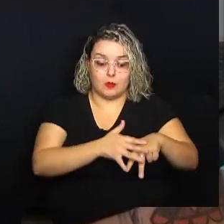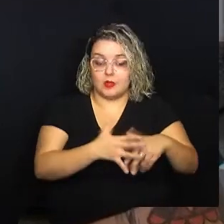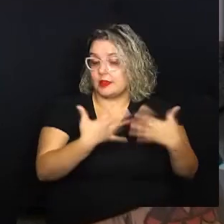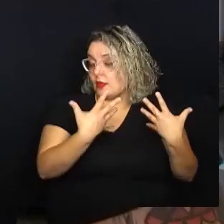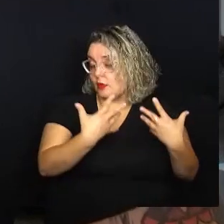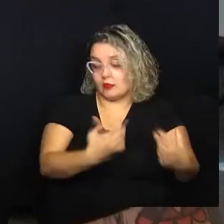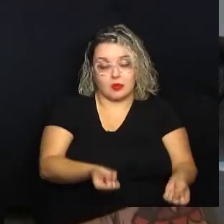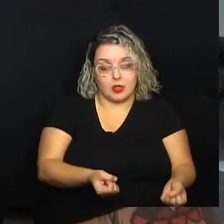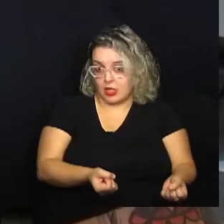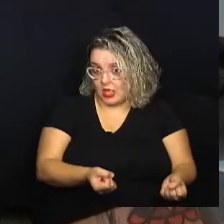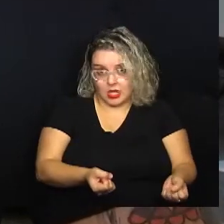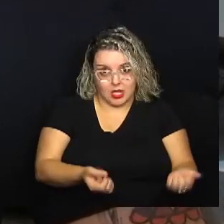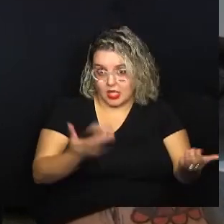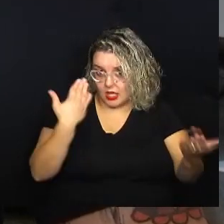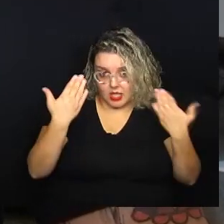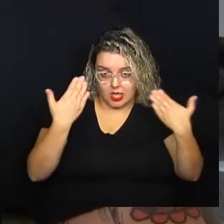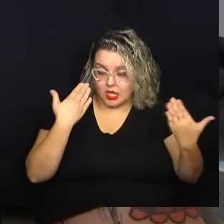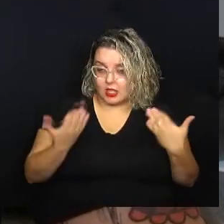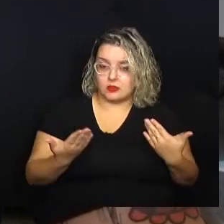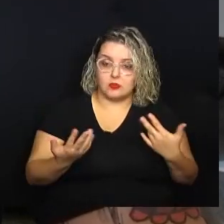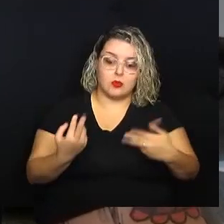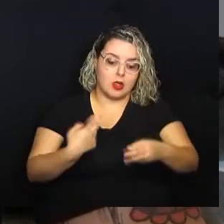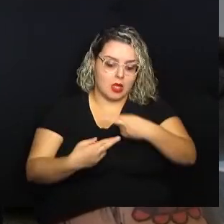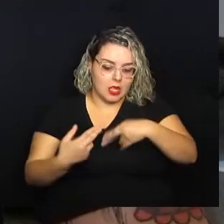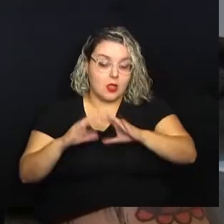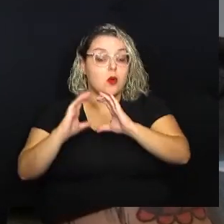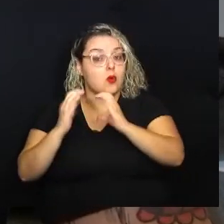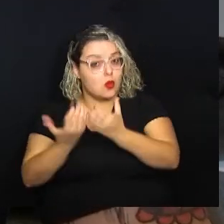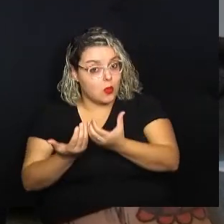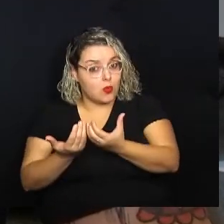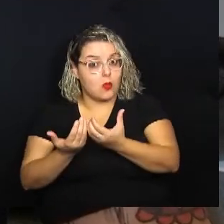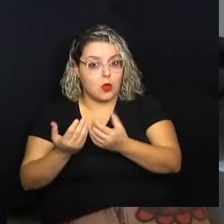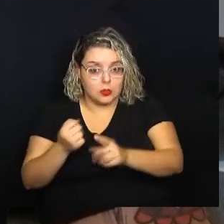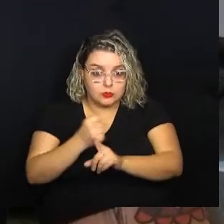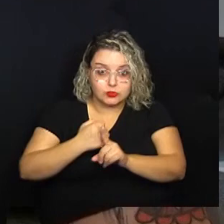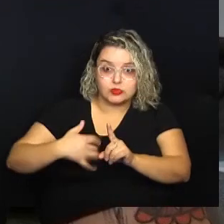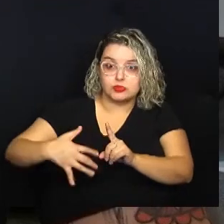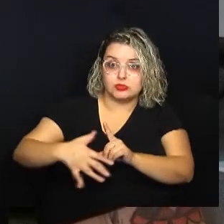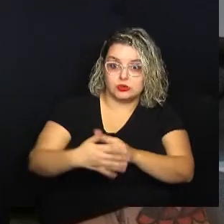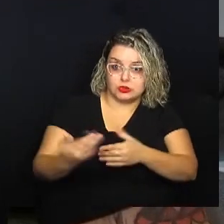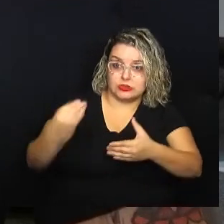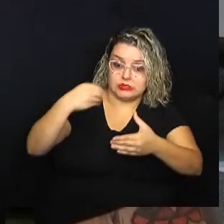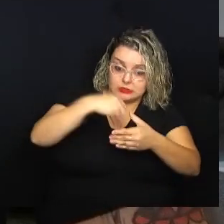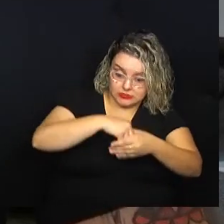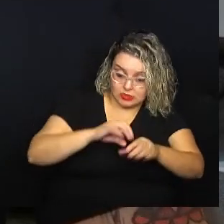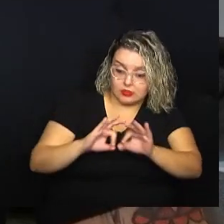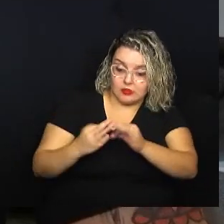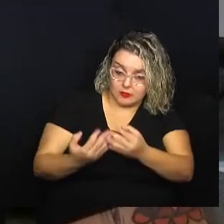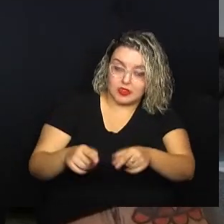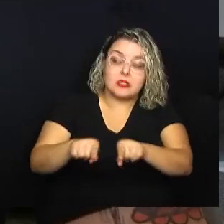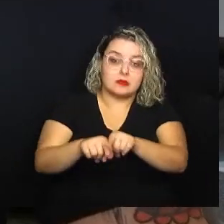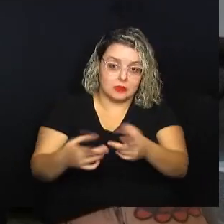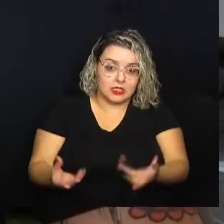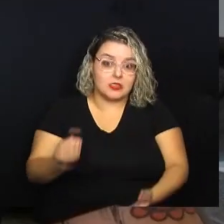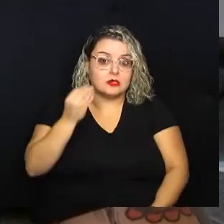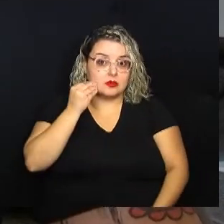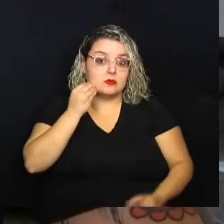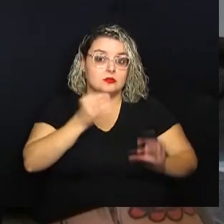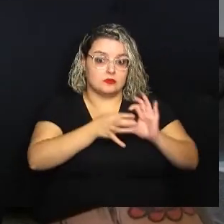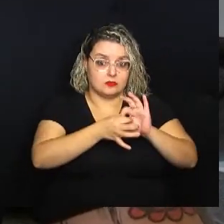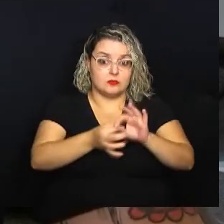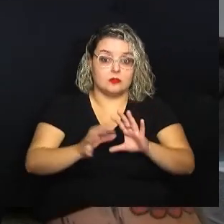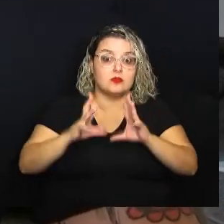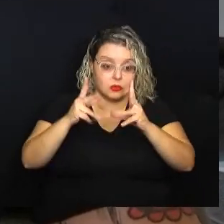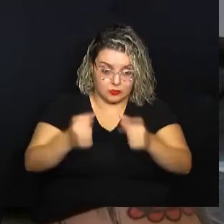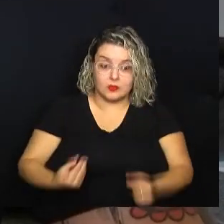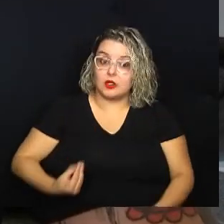paciente negando esse atendimento psicológico, toda a relação tanto com a comunidade, com a sua parte social, como dentro da sua família. Então a gente tentou